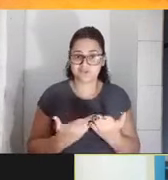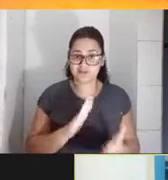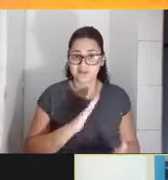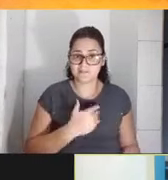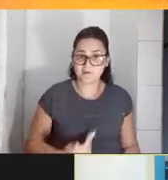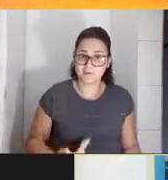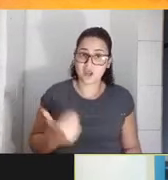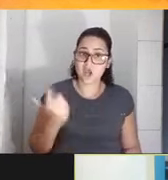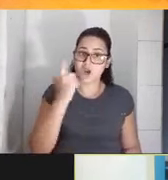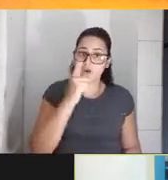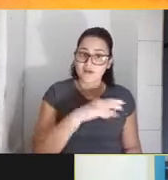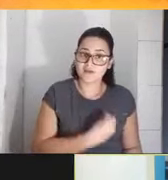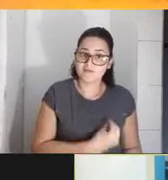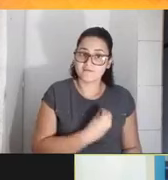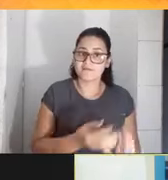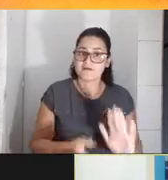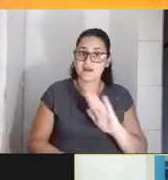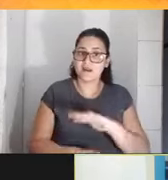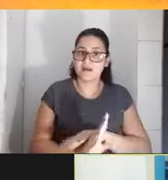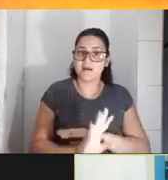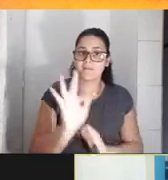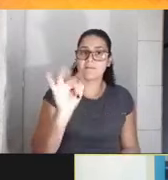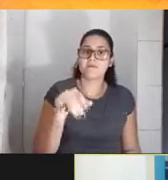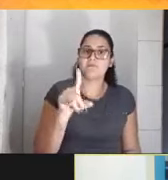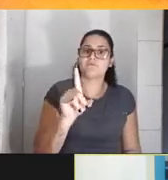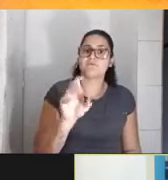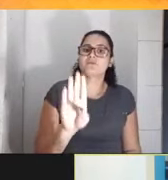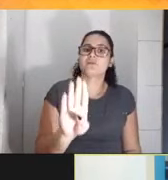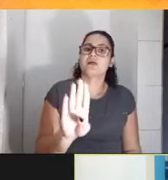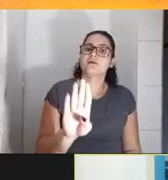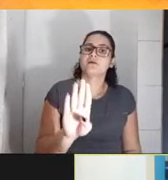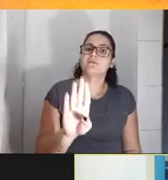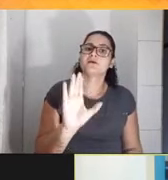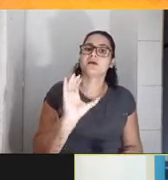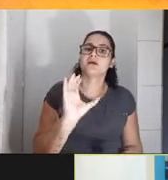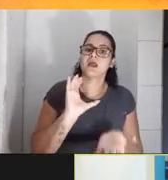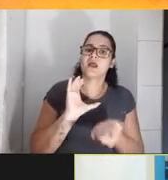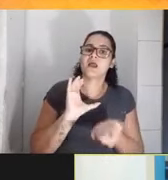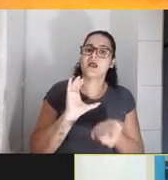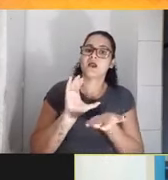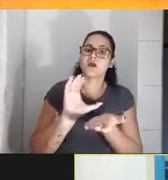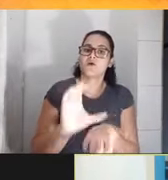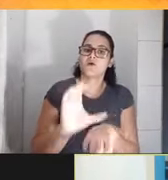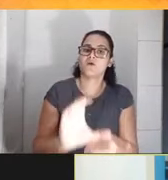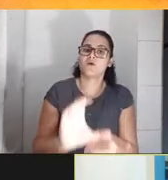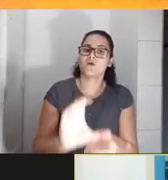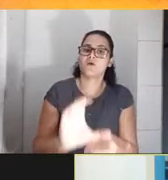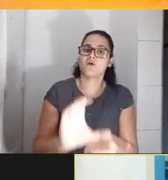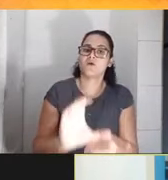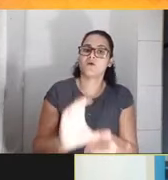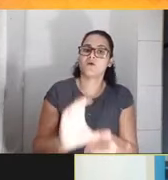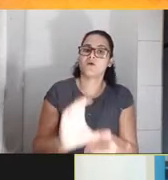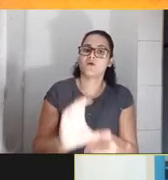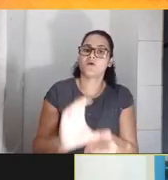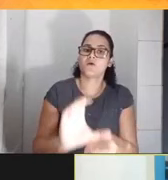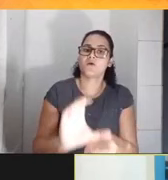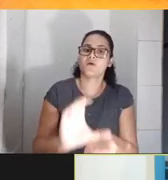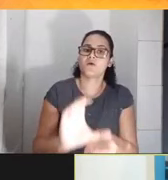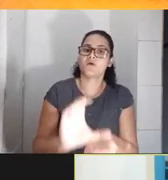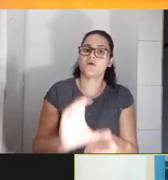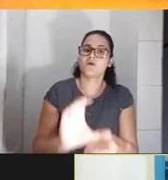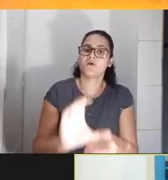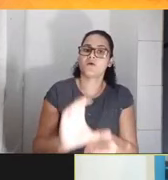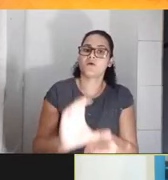a aprovação do Fundeb permanente, com mais recursos que essa campanha. E eu quero dar parabéns para a CNTE, para a CUT, para a Central Única dos Trabalhadores,